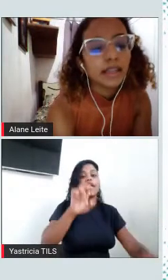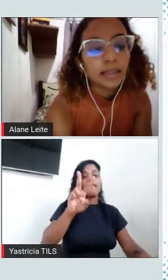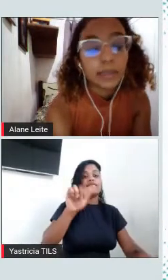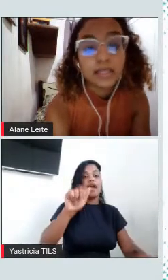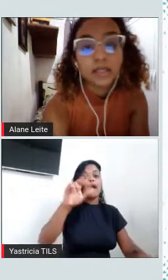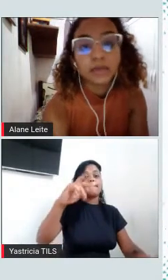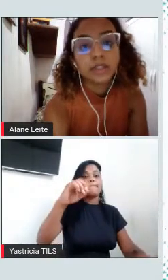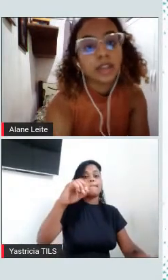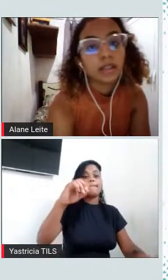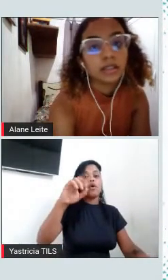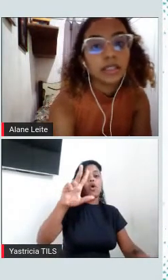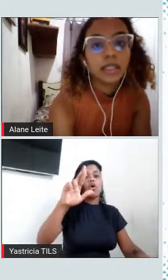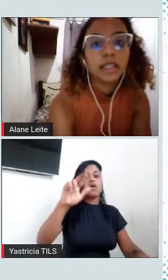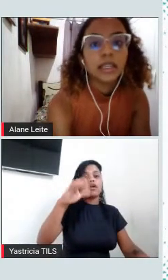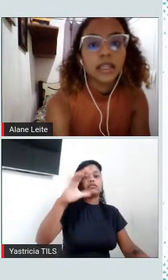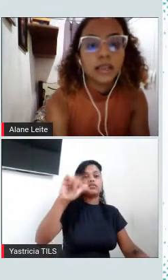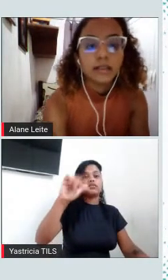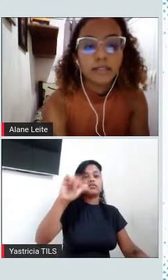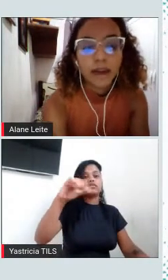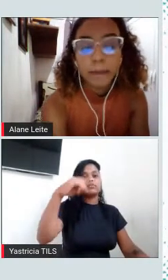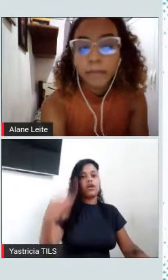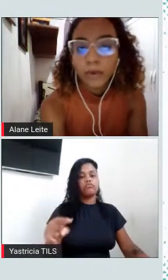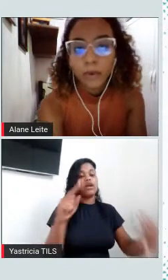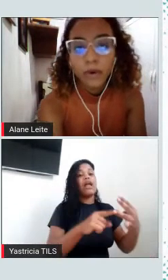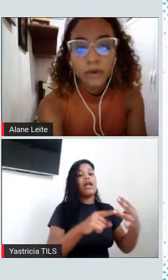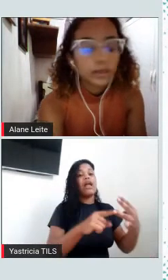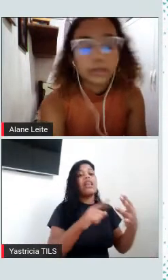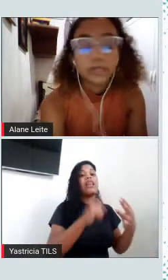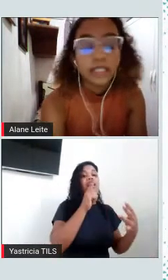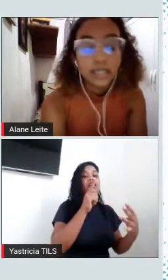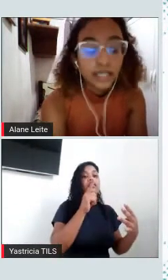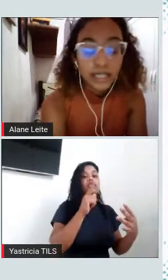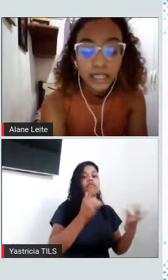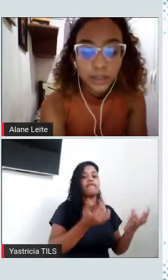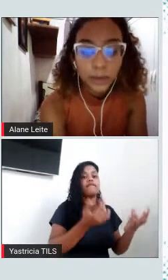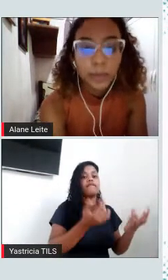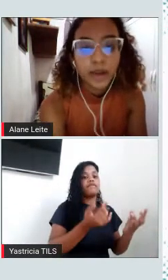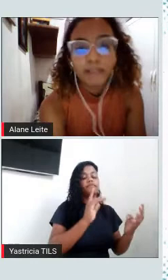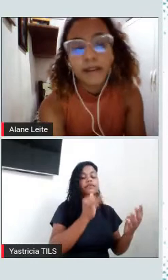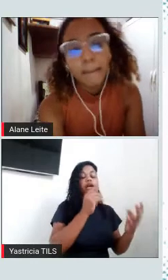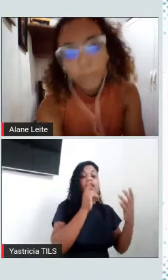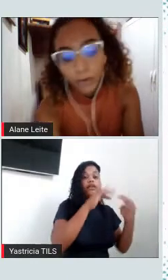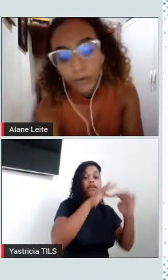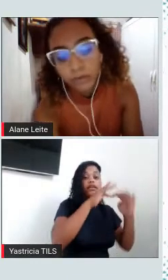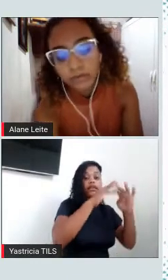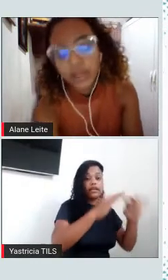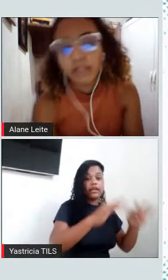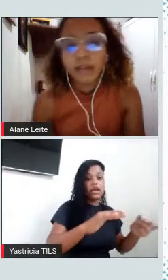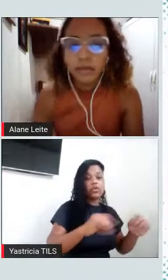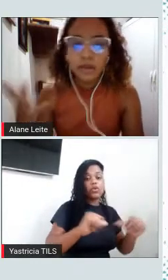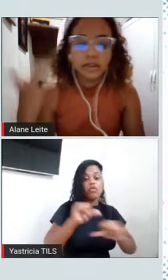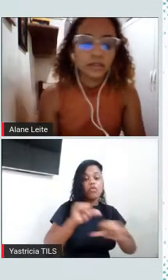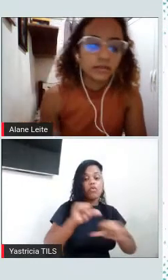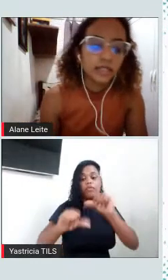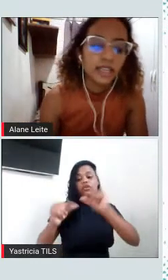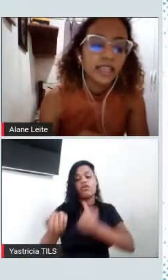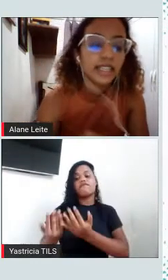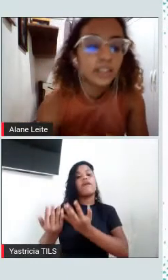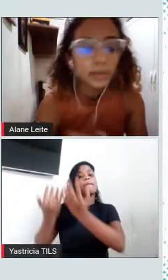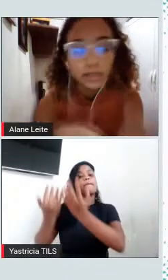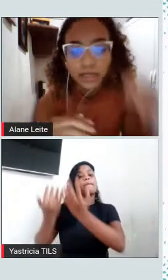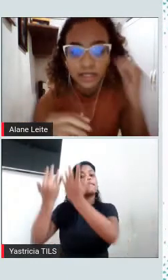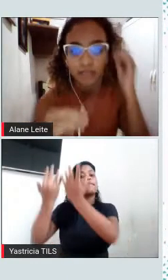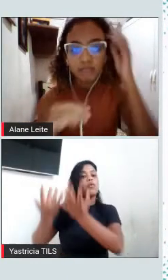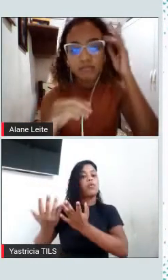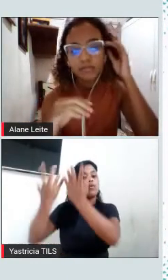a matéria ela está passando do estado de vapor, não, de líquido para vapor, está evaporando.